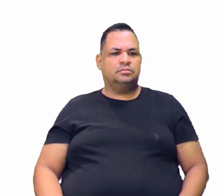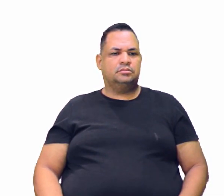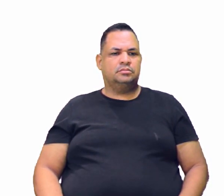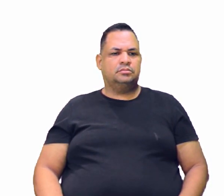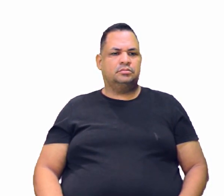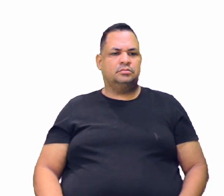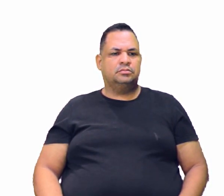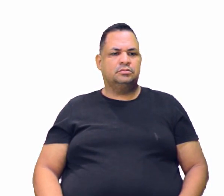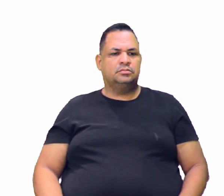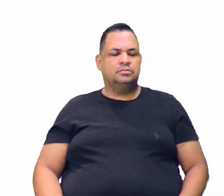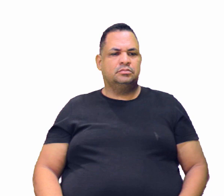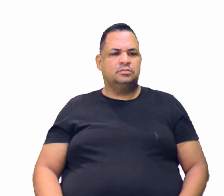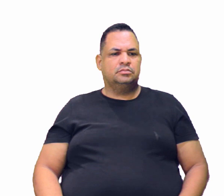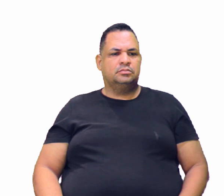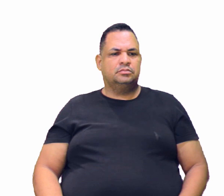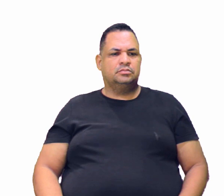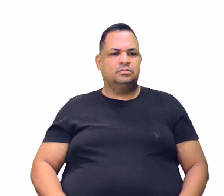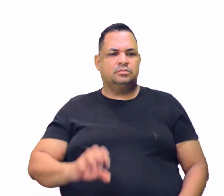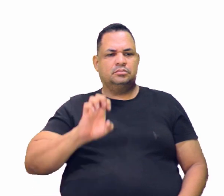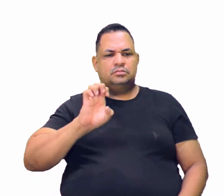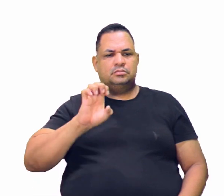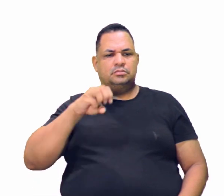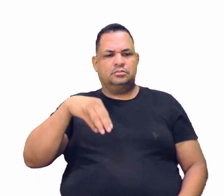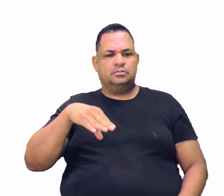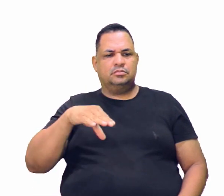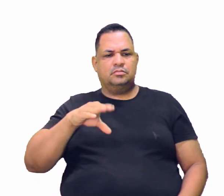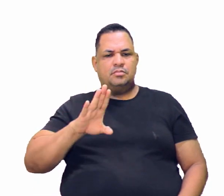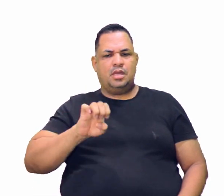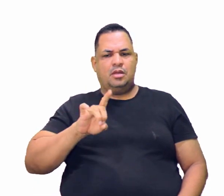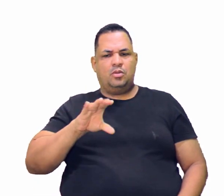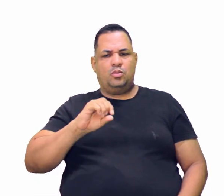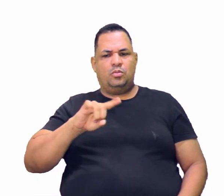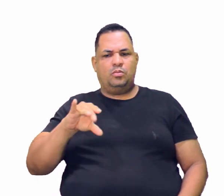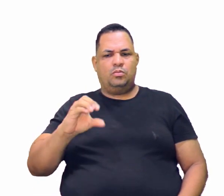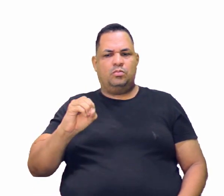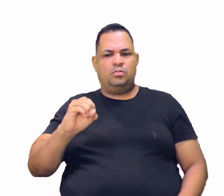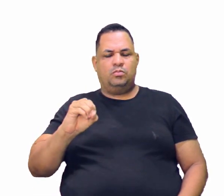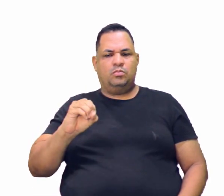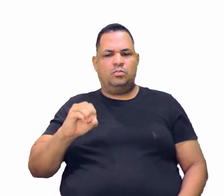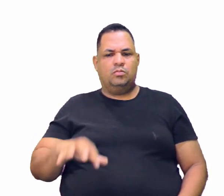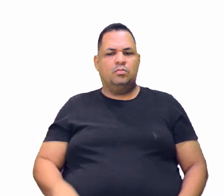Agora eu tenho aqui a palavra em mão. Tá bom?